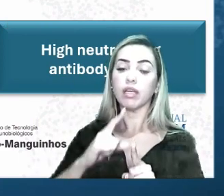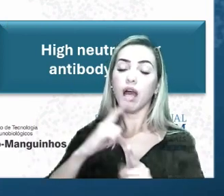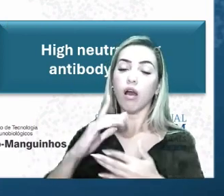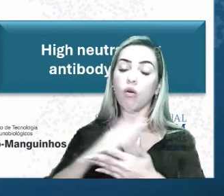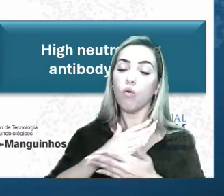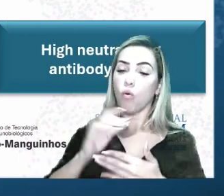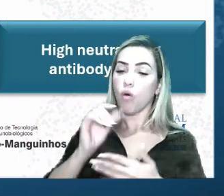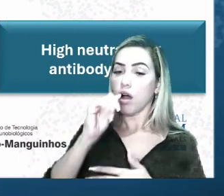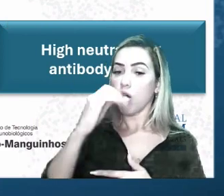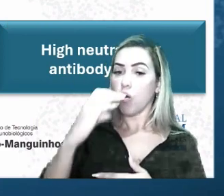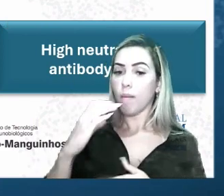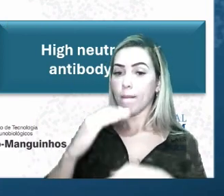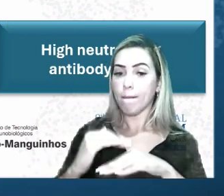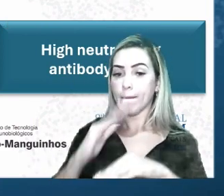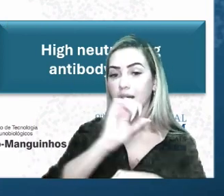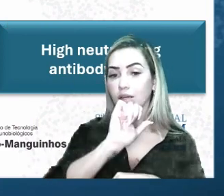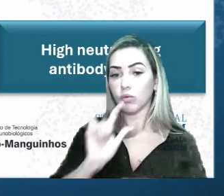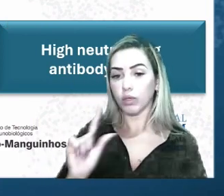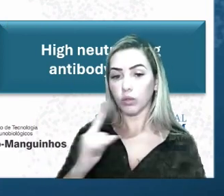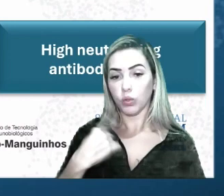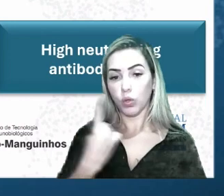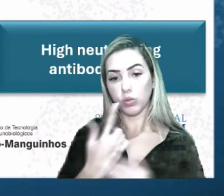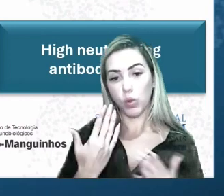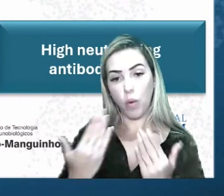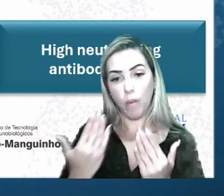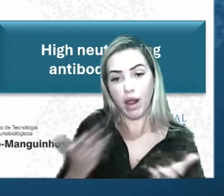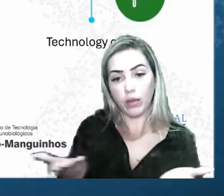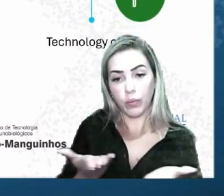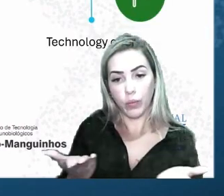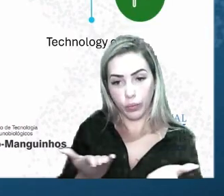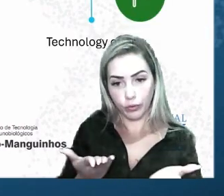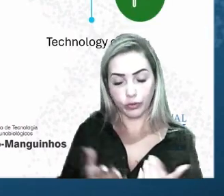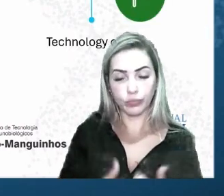neutralizantes maiores do que o nosso comparador atual.